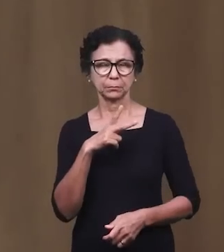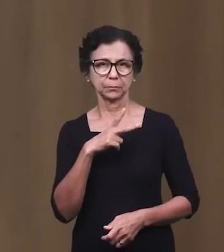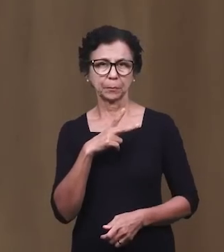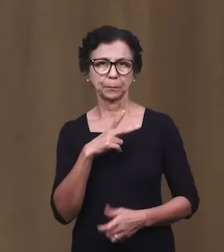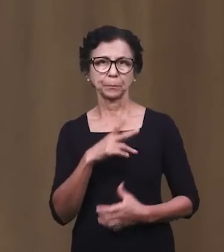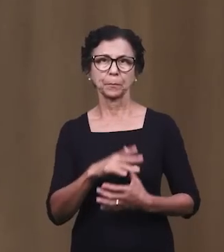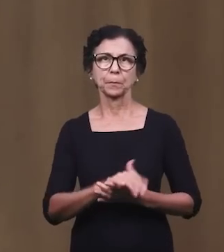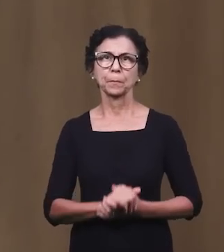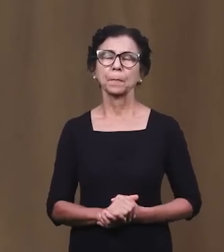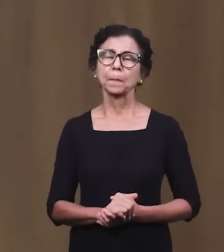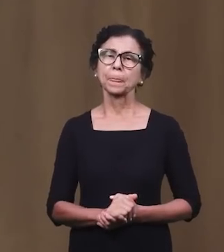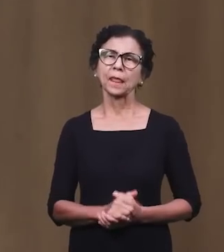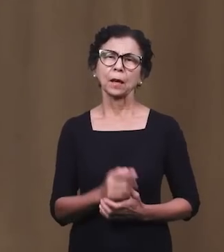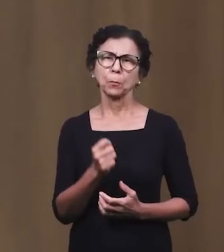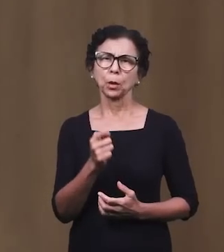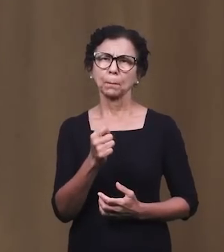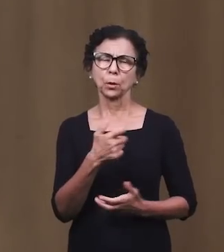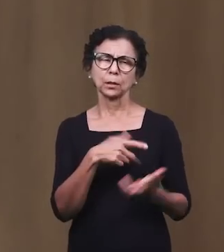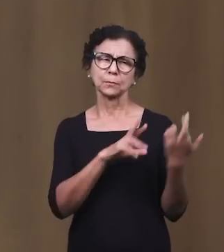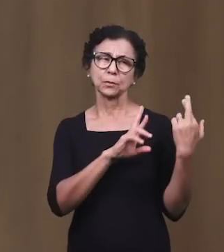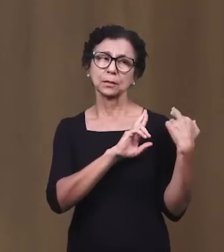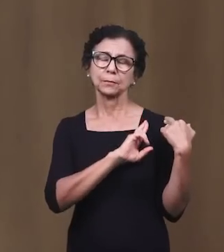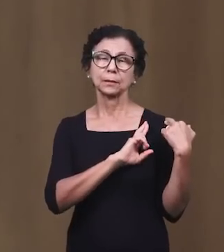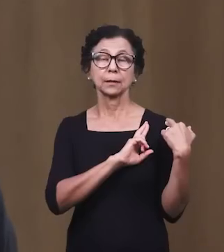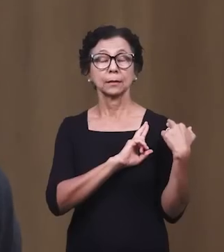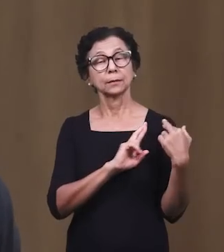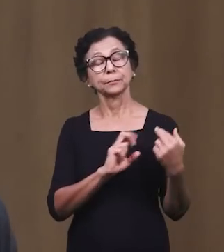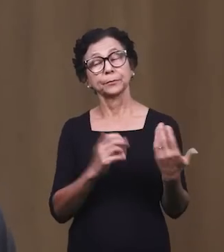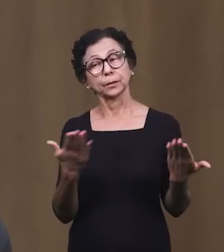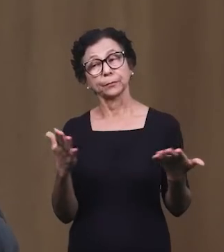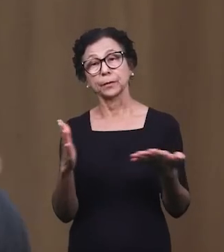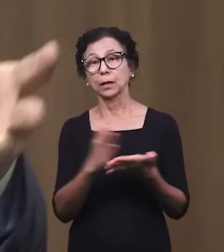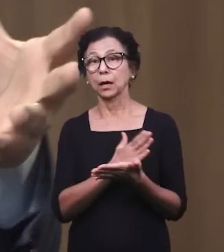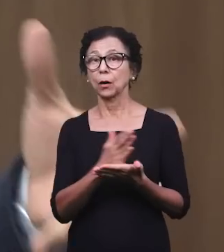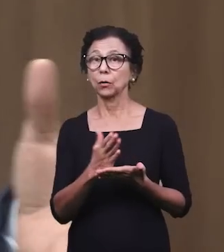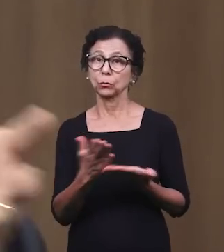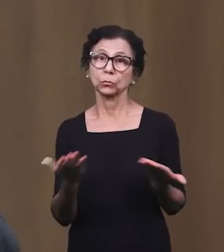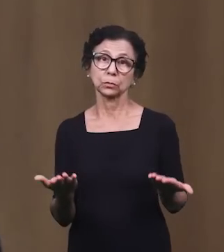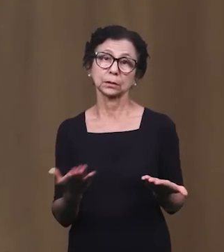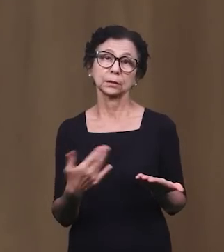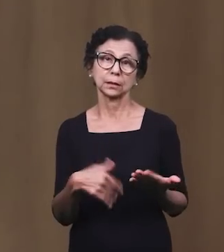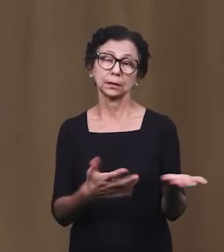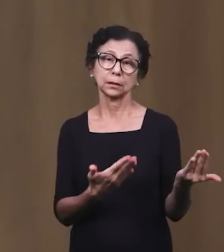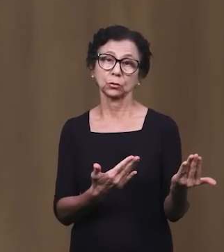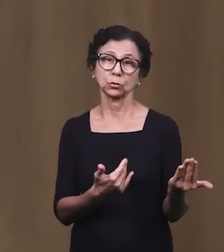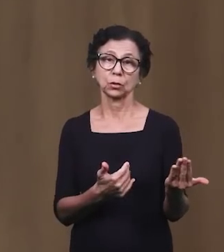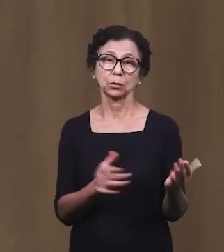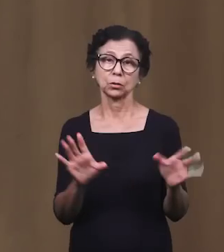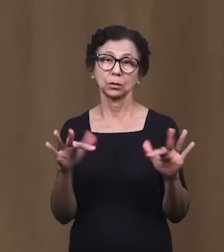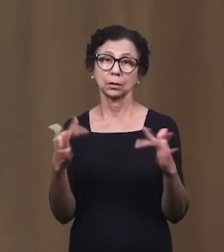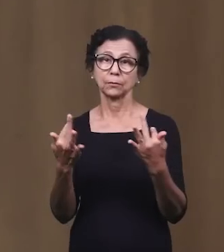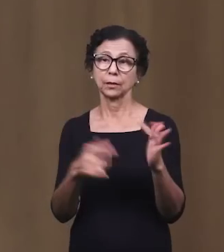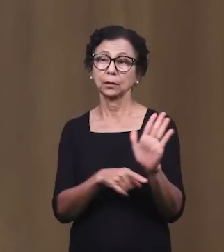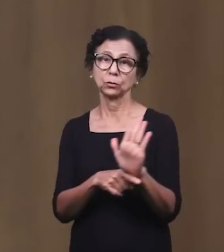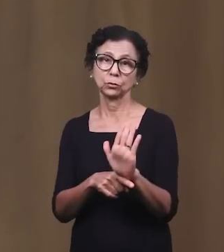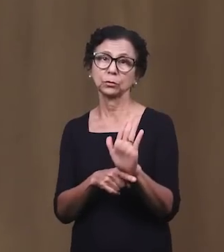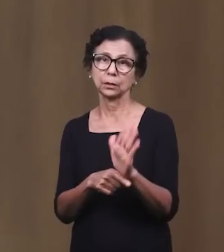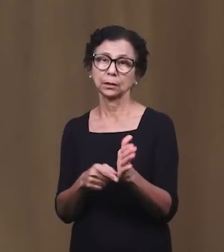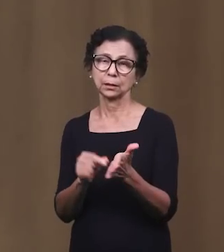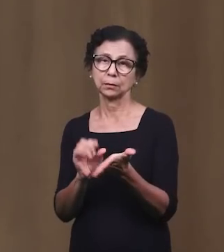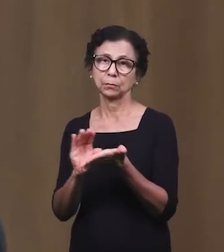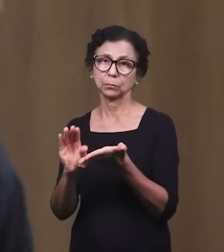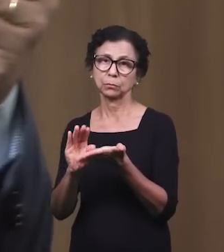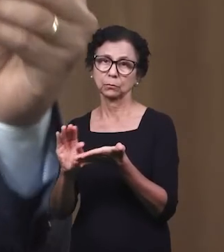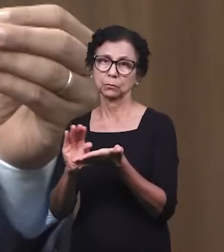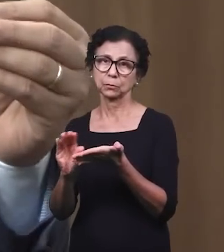vezes, com poucas responsabilidades. É claro, existem exceções, existem jovens, inclusive, que ajudam os pais no orçamento familiar, mas agora você